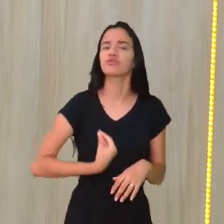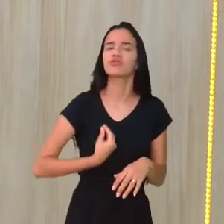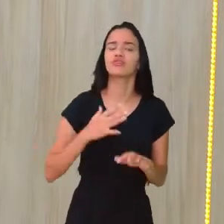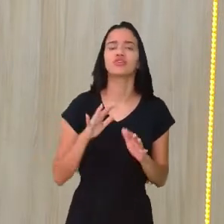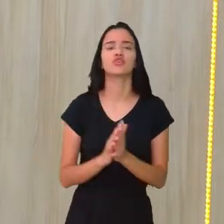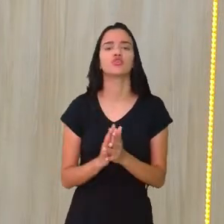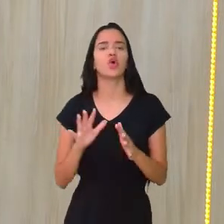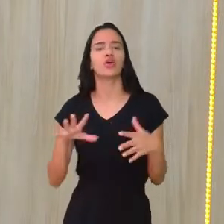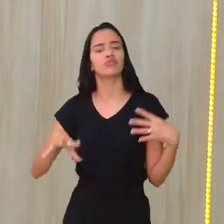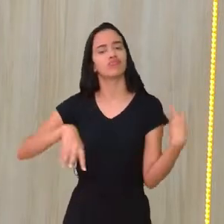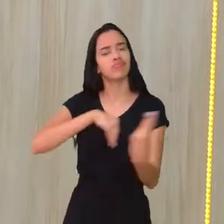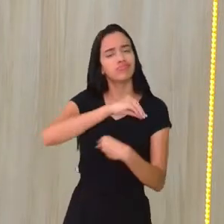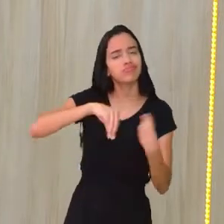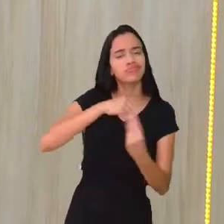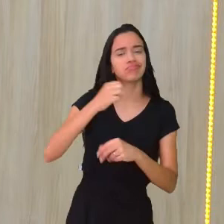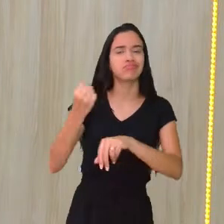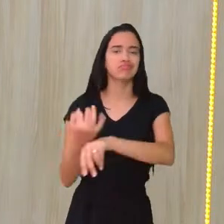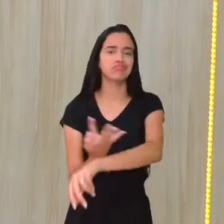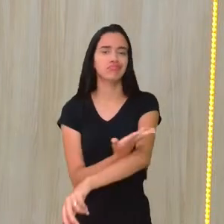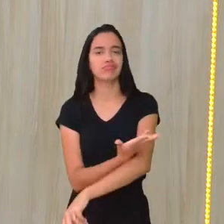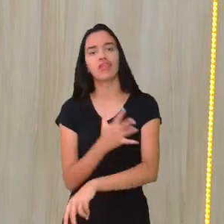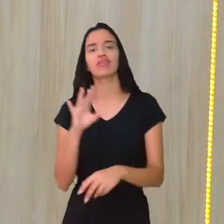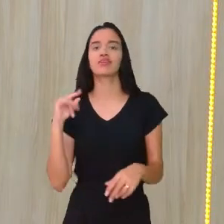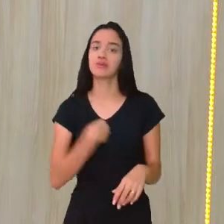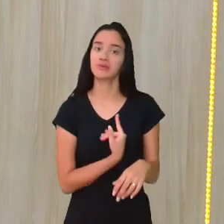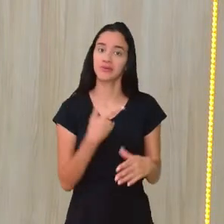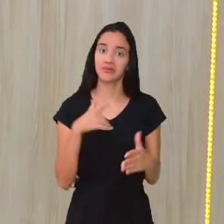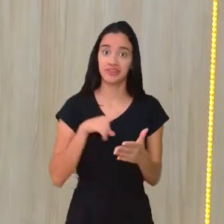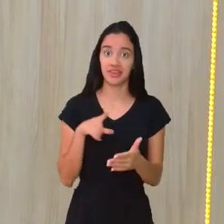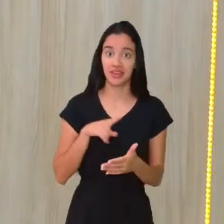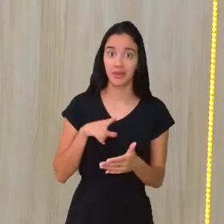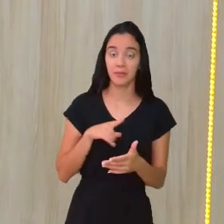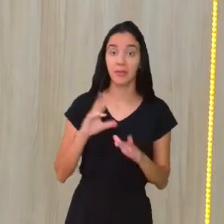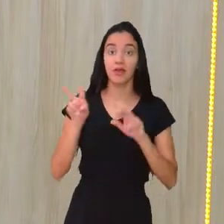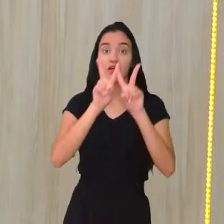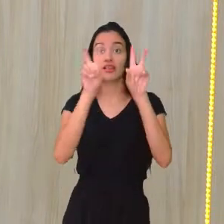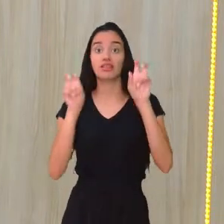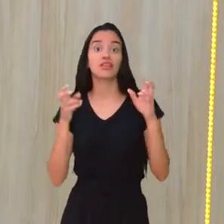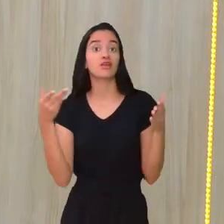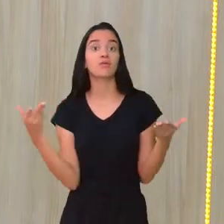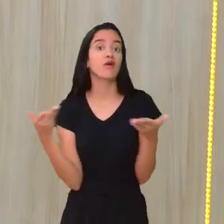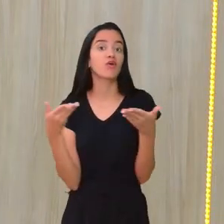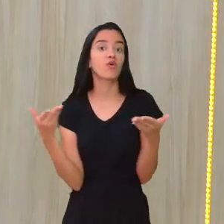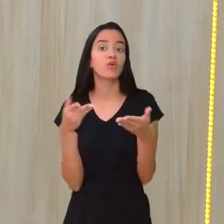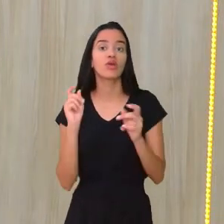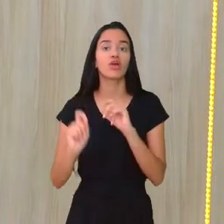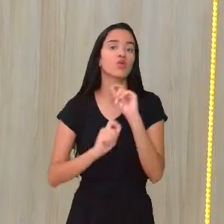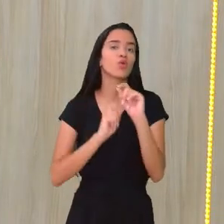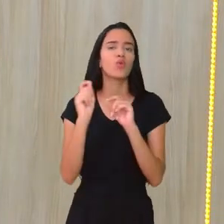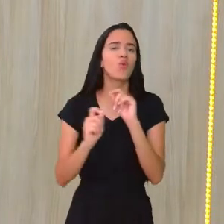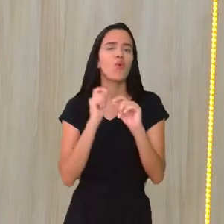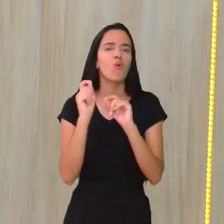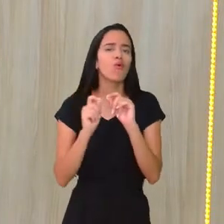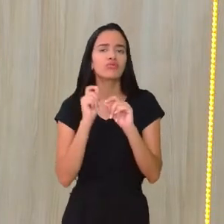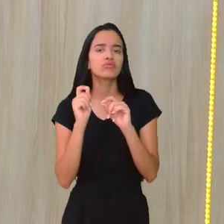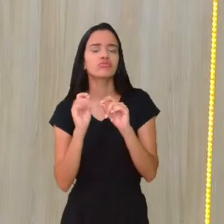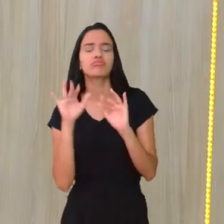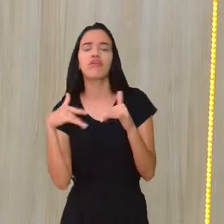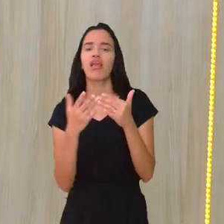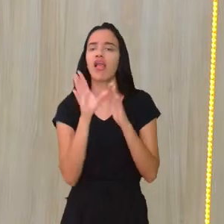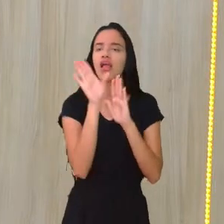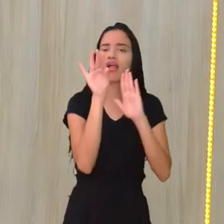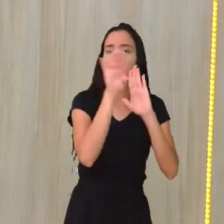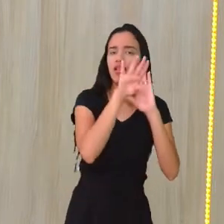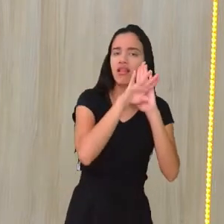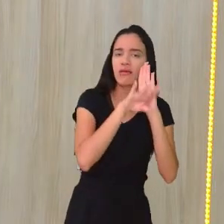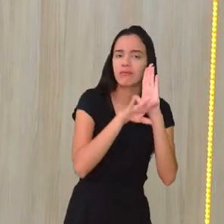os mistos, não é, de emoções que nós temos. Então, o tema da nossa aula de hoje é elementos